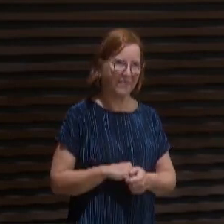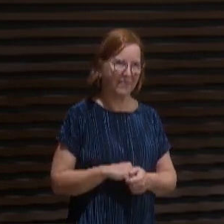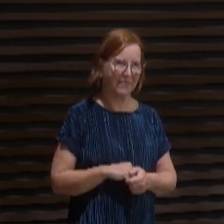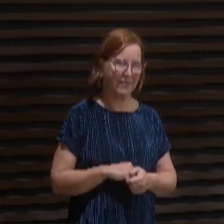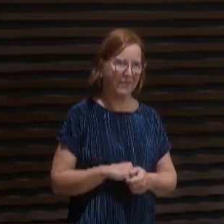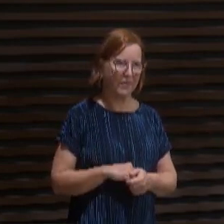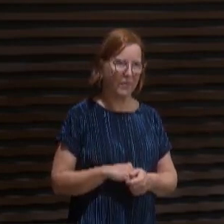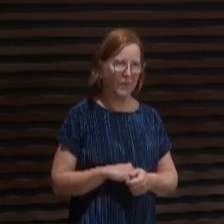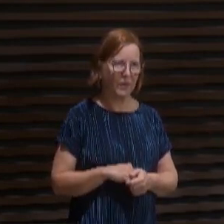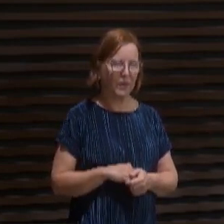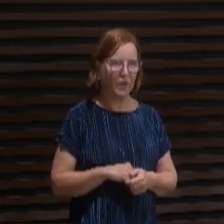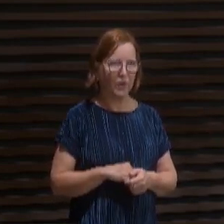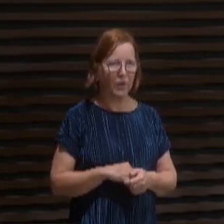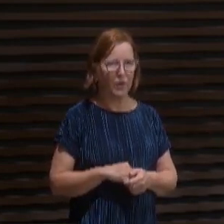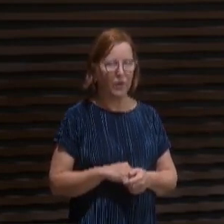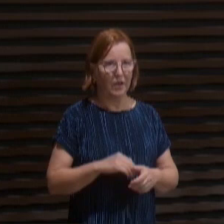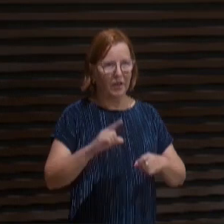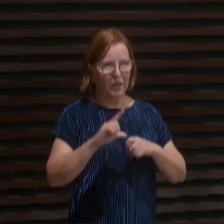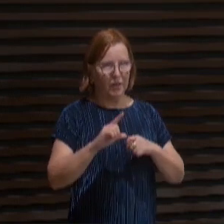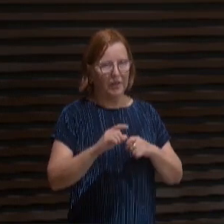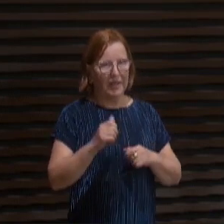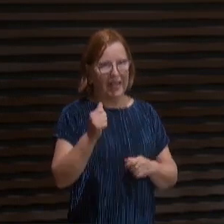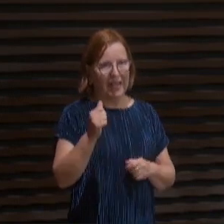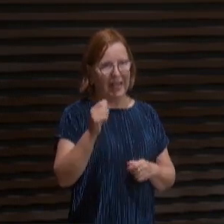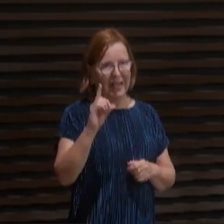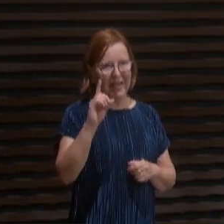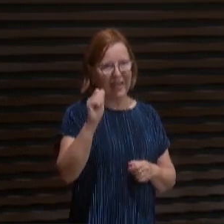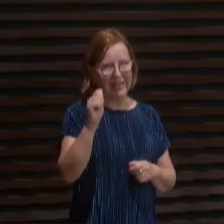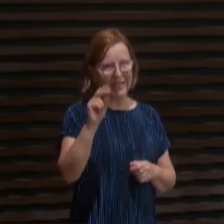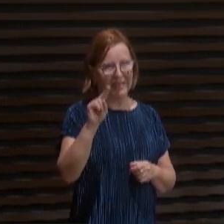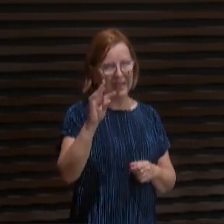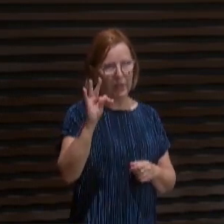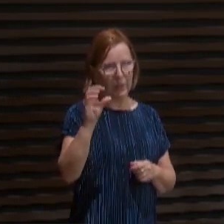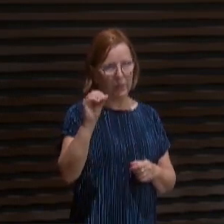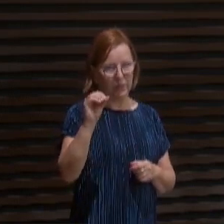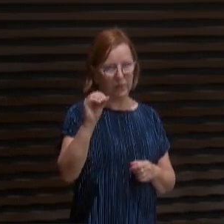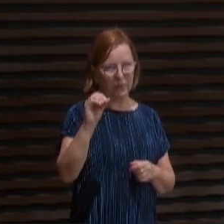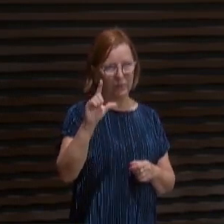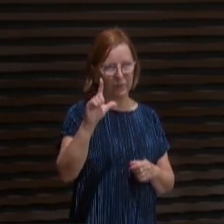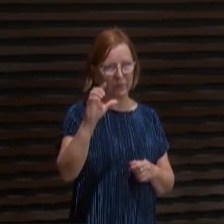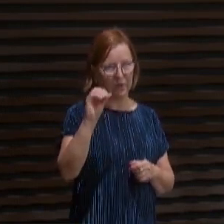Dr. Adalto Lourenço está dançando em cima do palco.